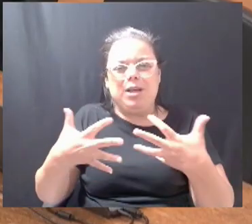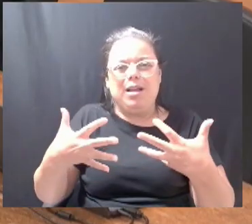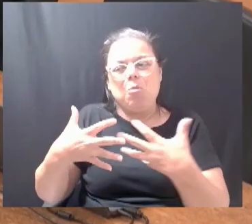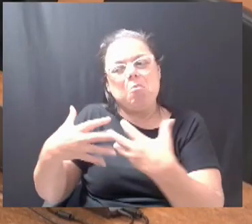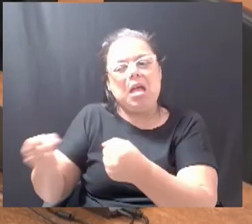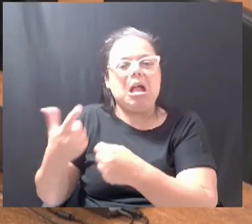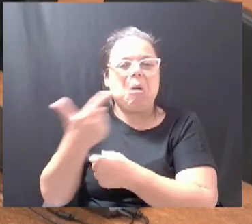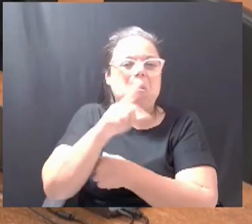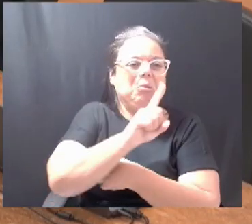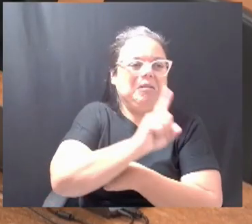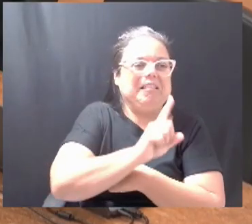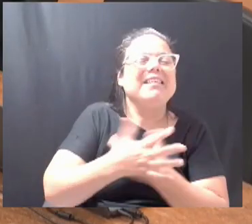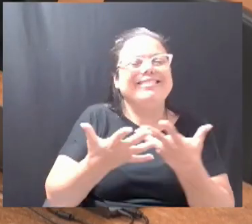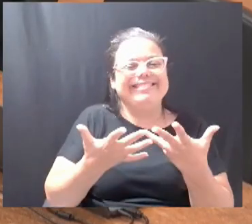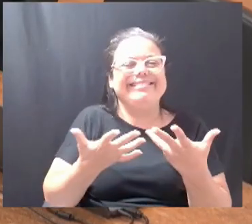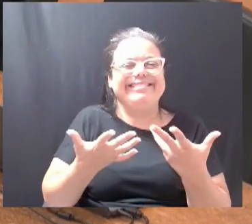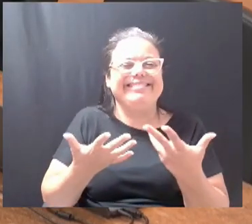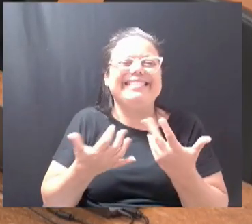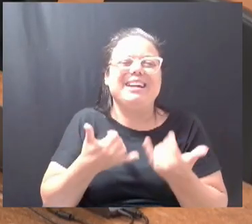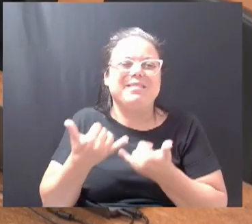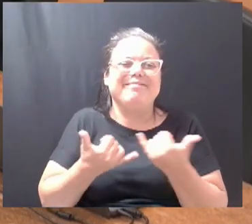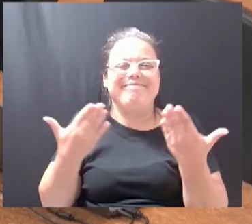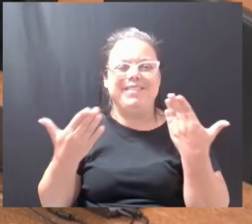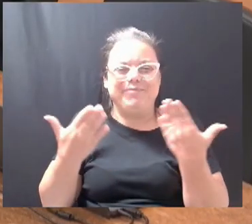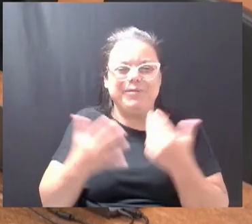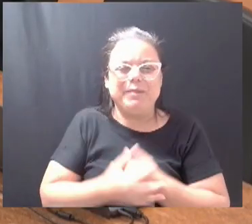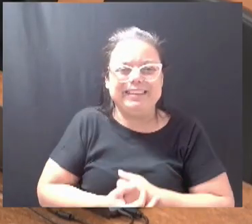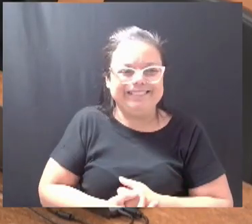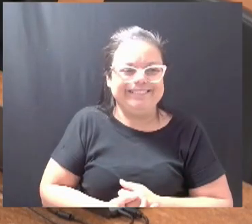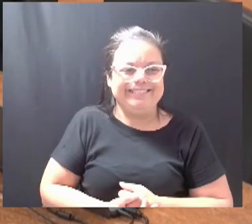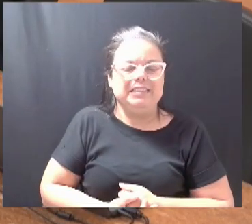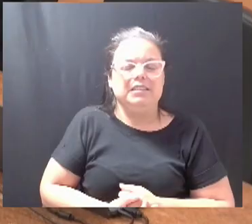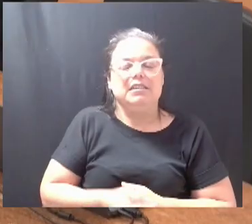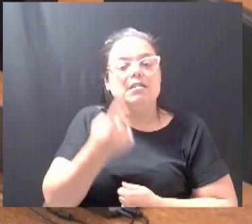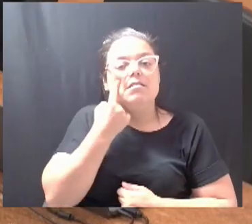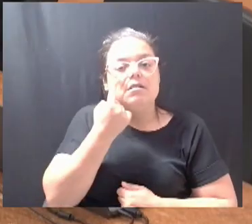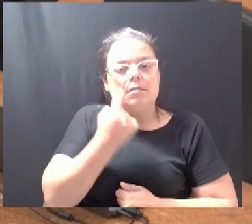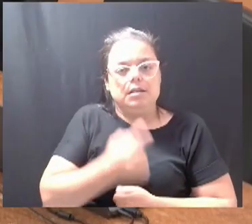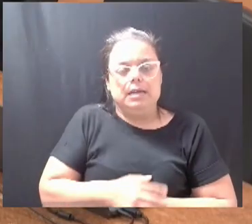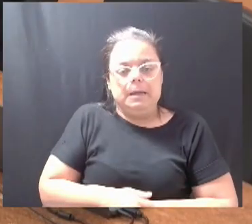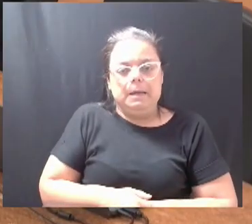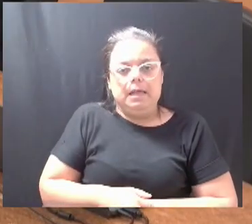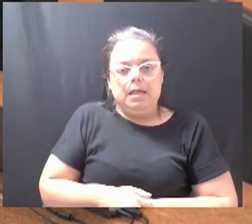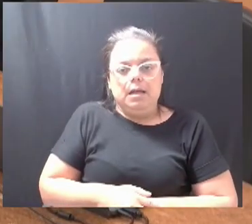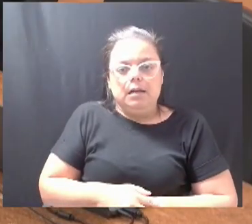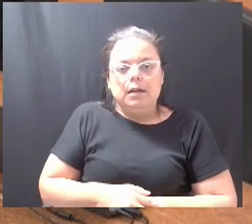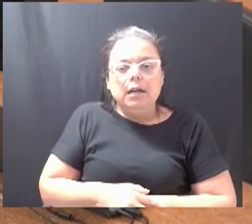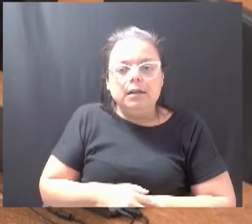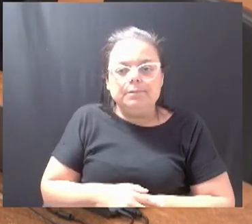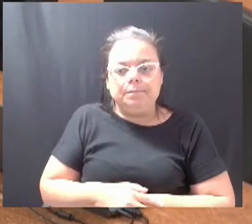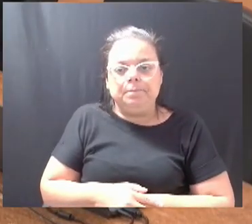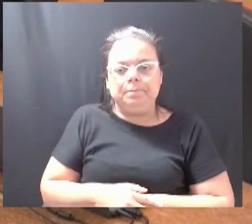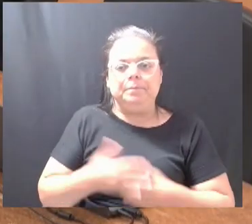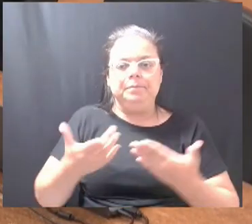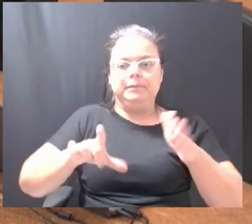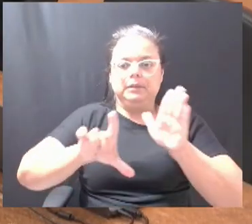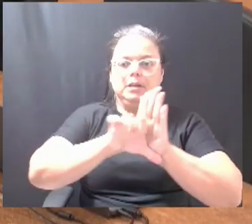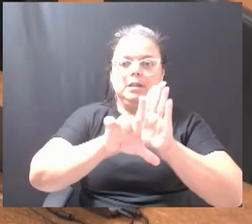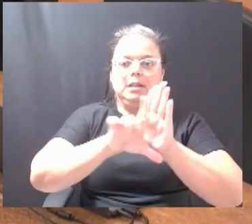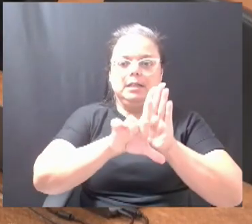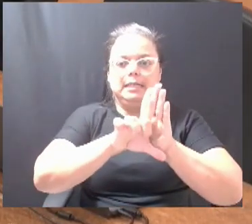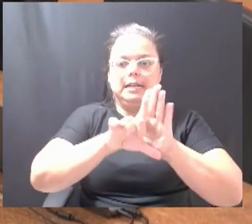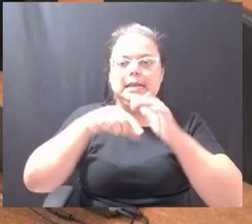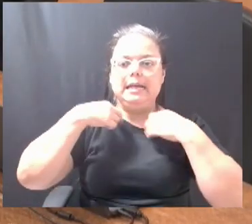E aí, veja, essa lei não é uma lei que ela